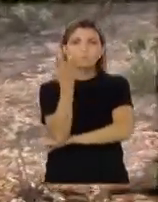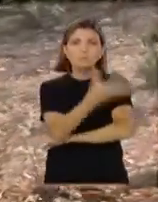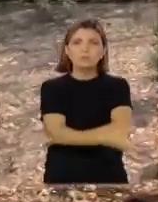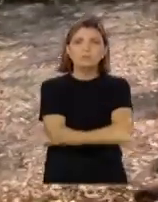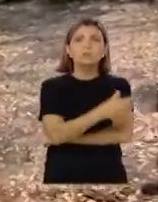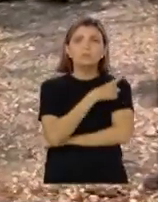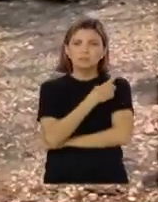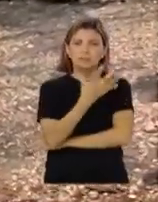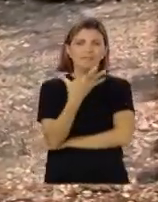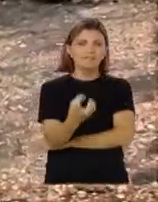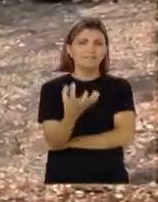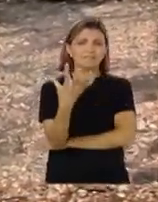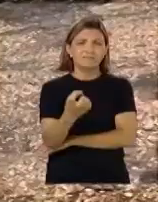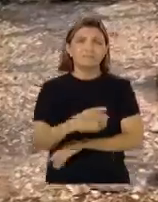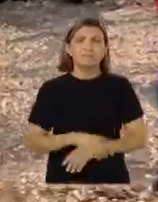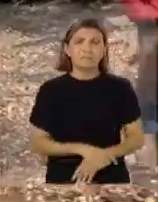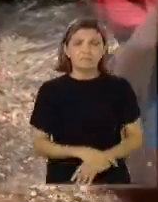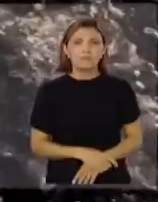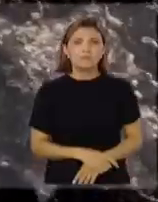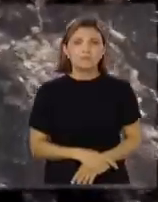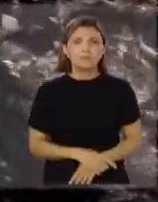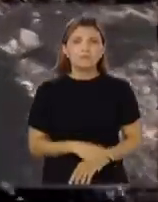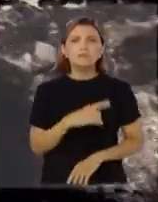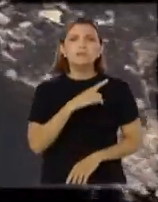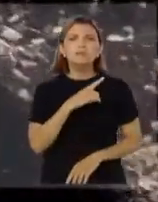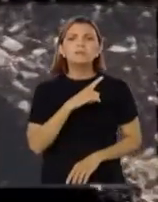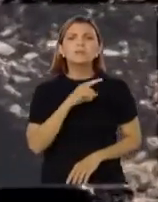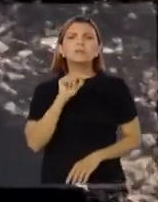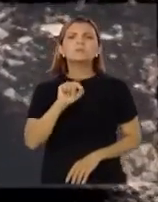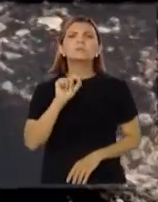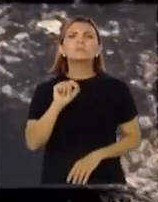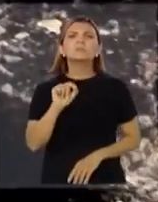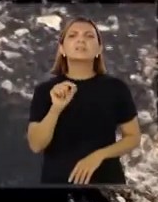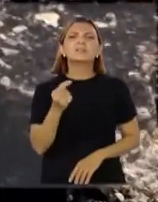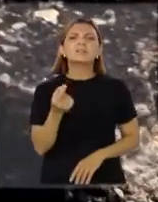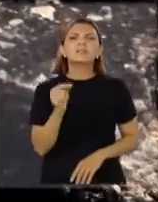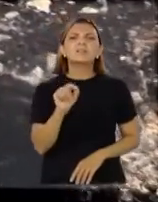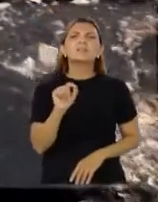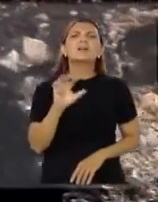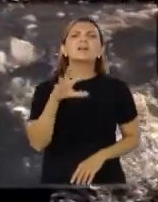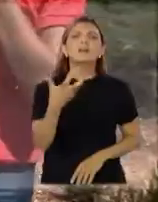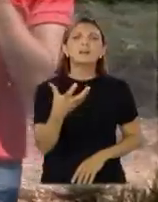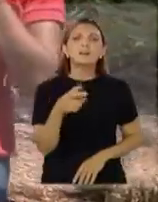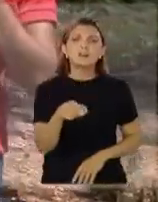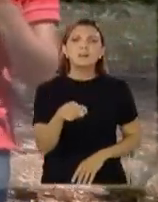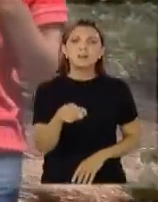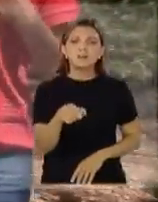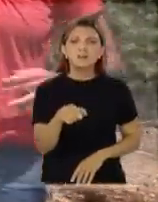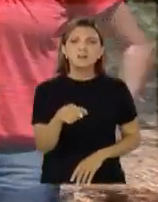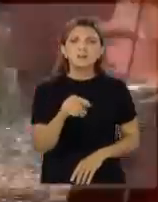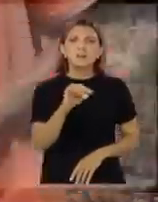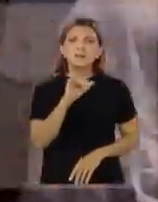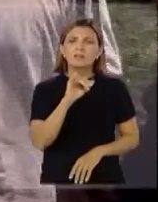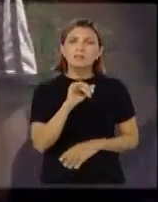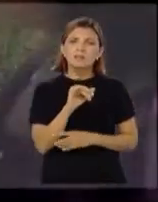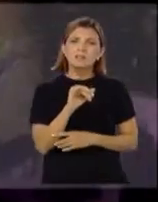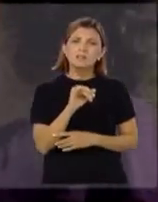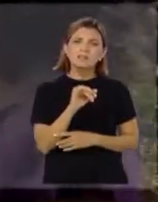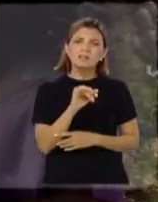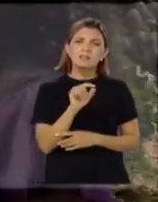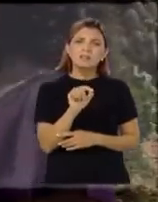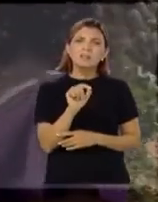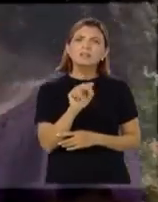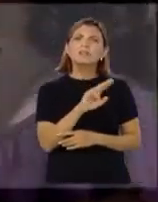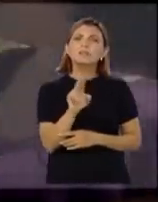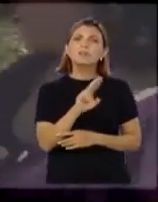encontra aqui na Caatinga, em nenhum outro lugar do mundo. Ah, então esse é o que se chama de animal endêmico? É, que não é. Tá vendo, JP?